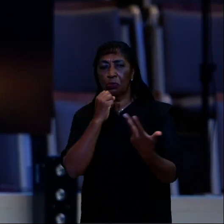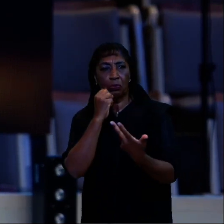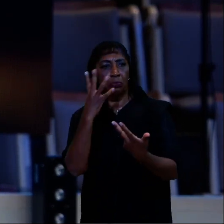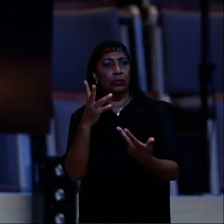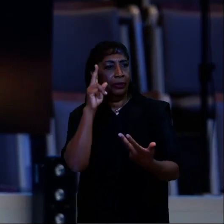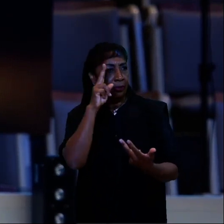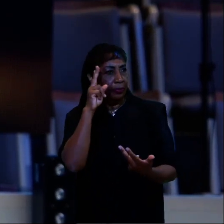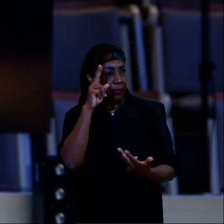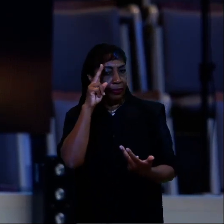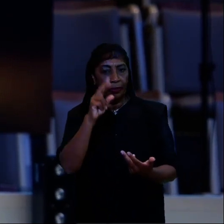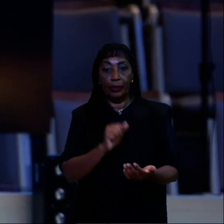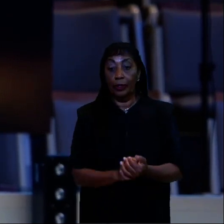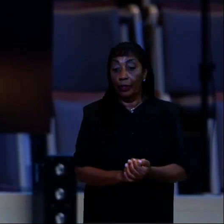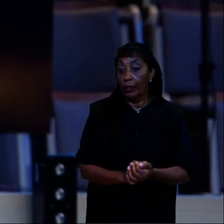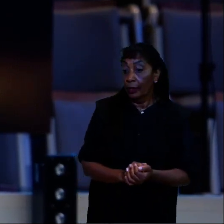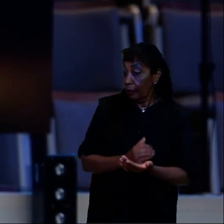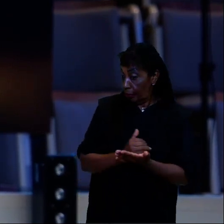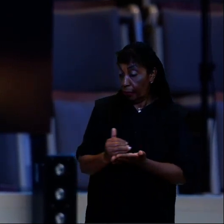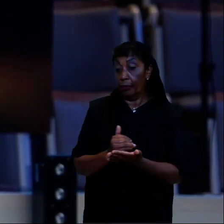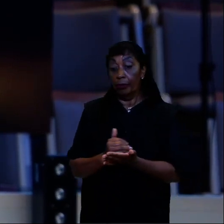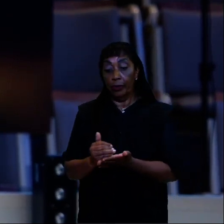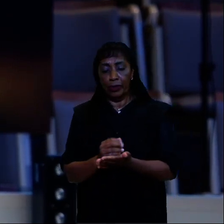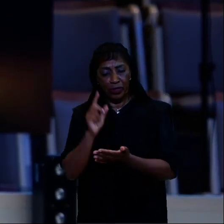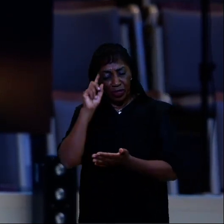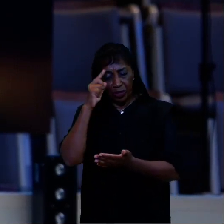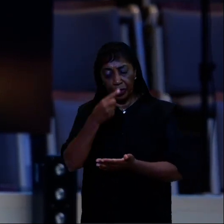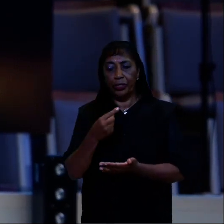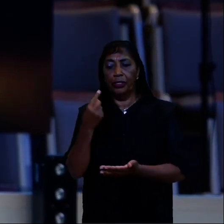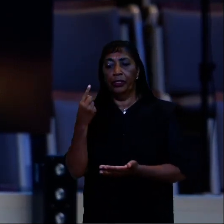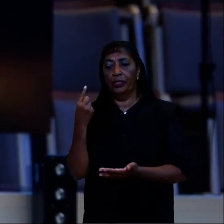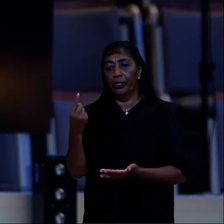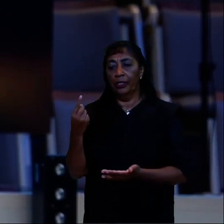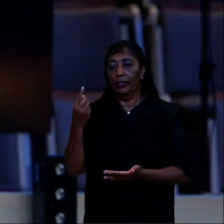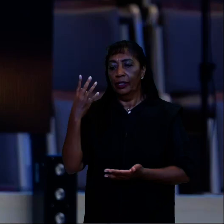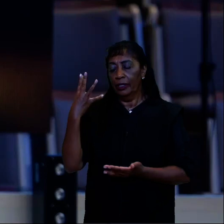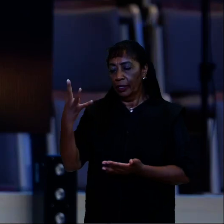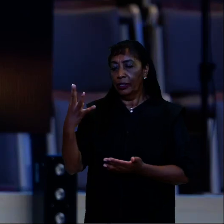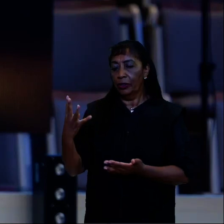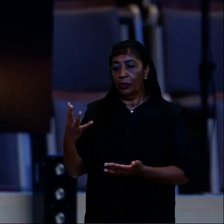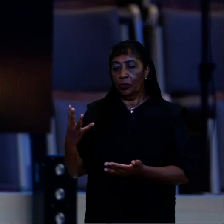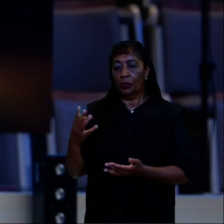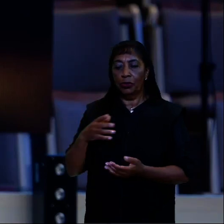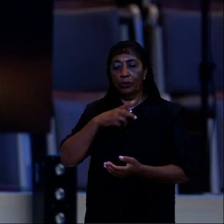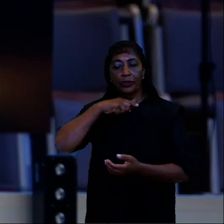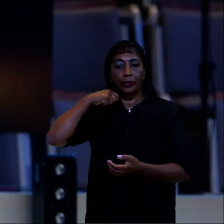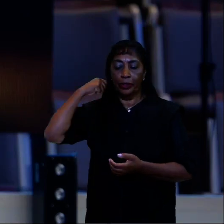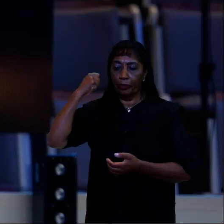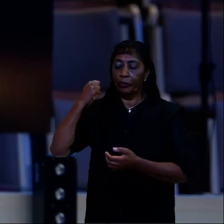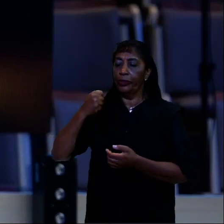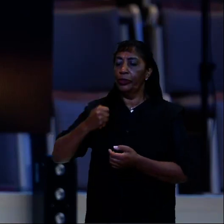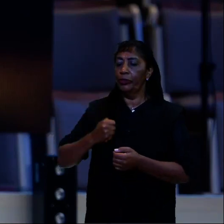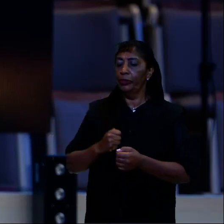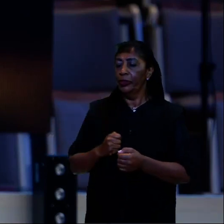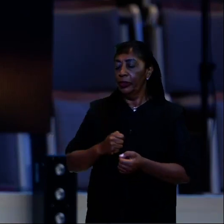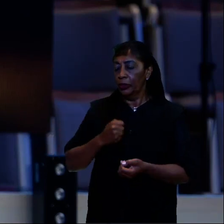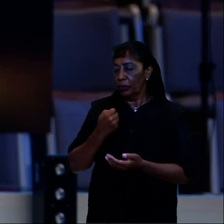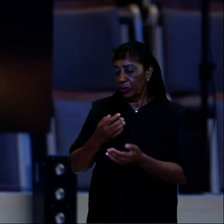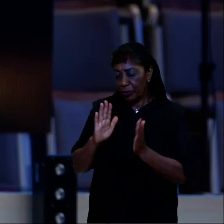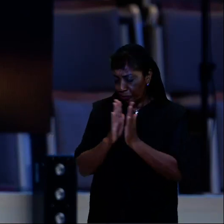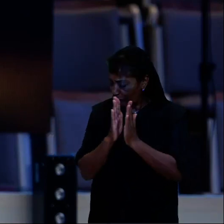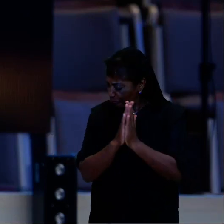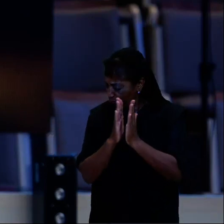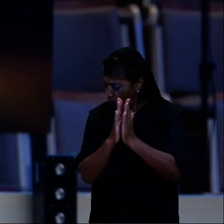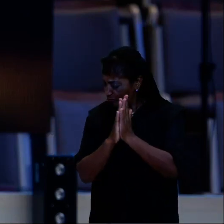também, né, que a gente começa agora no dia 14 de abril, próxima sexta-feira, nossa campanha de oração, A